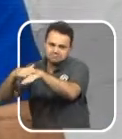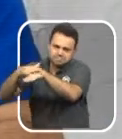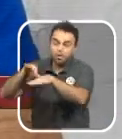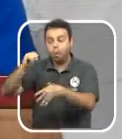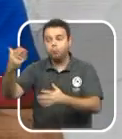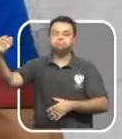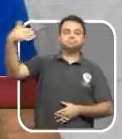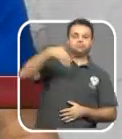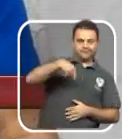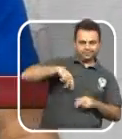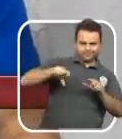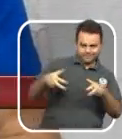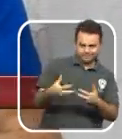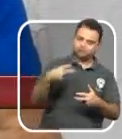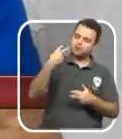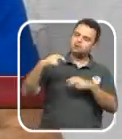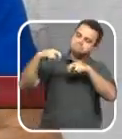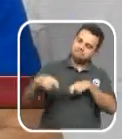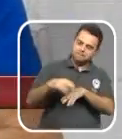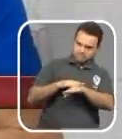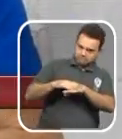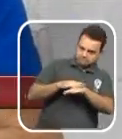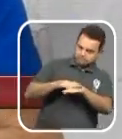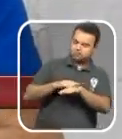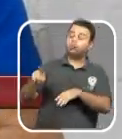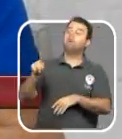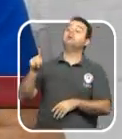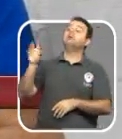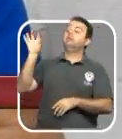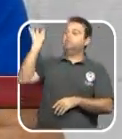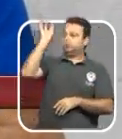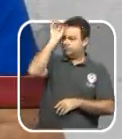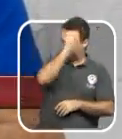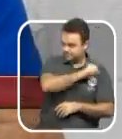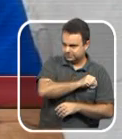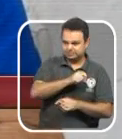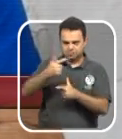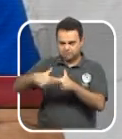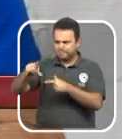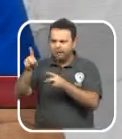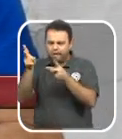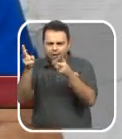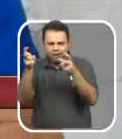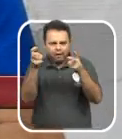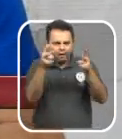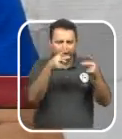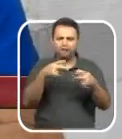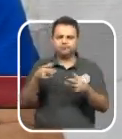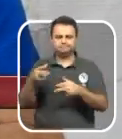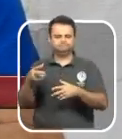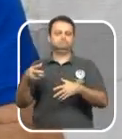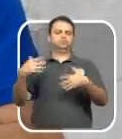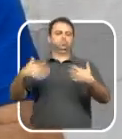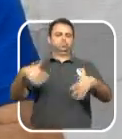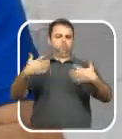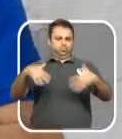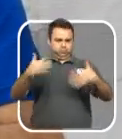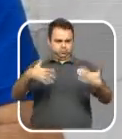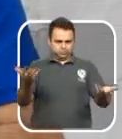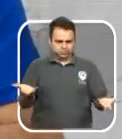o vereador tem conhecimento. Então, a participação das câmaras é muito